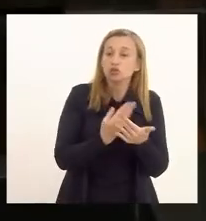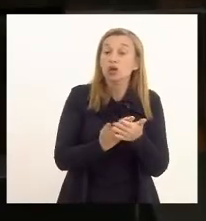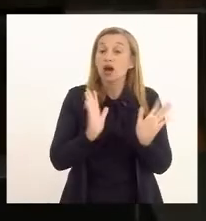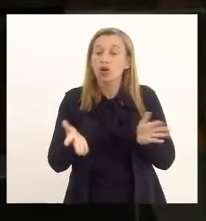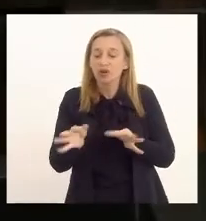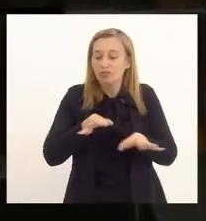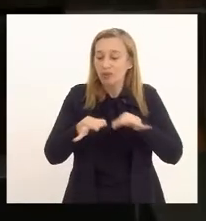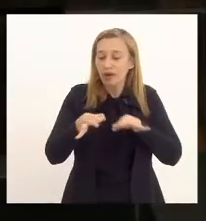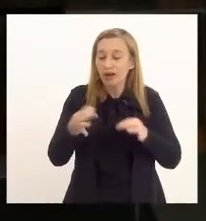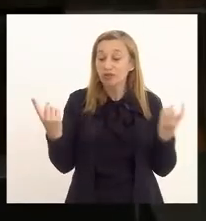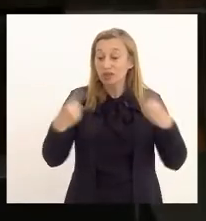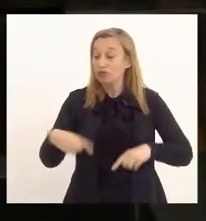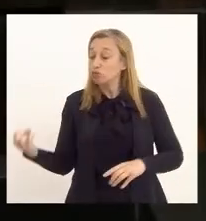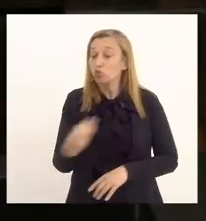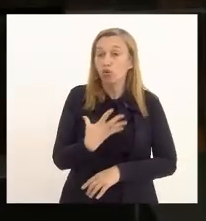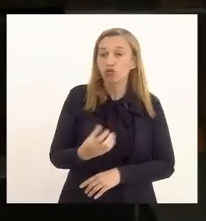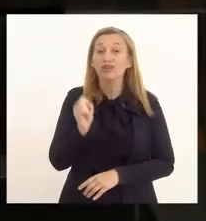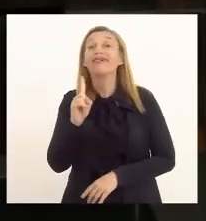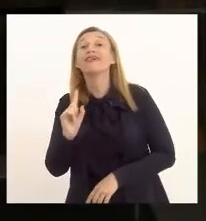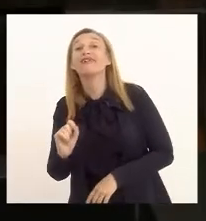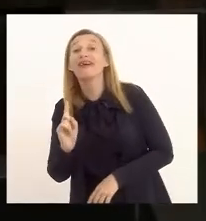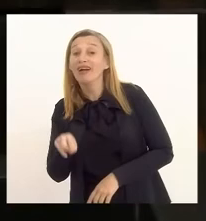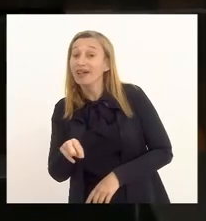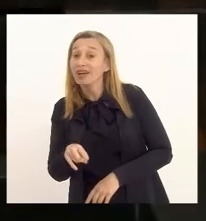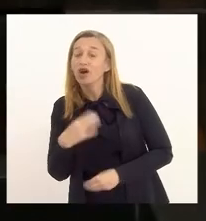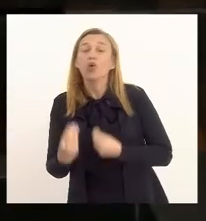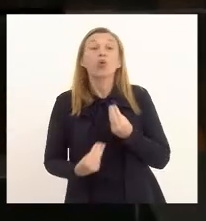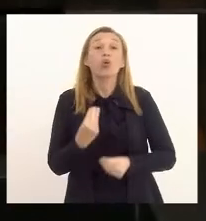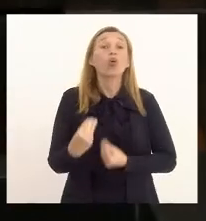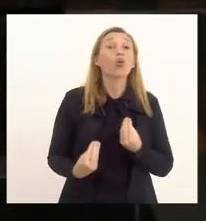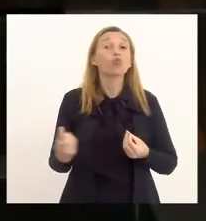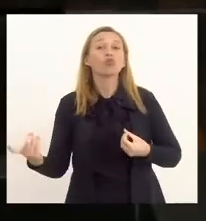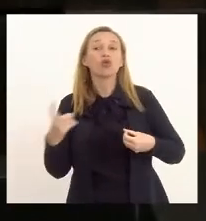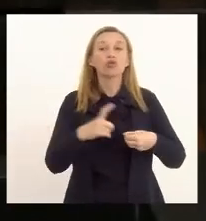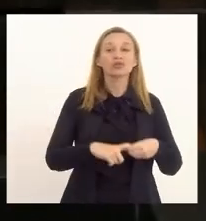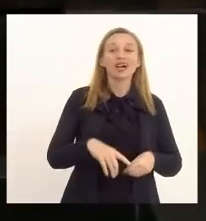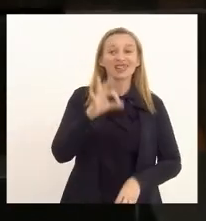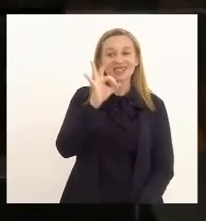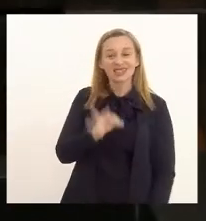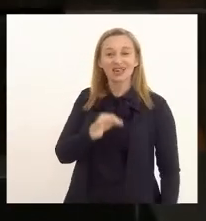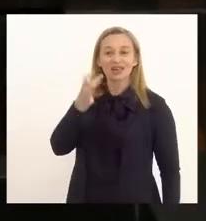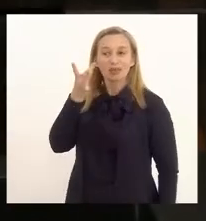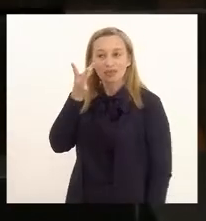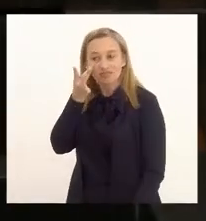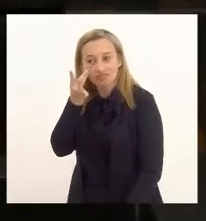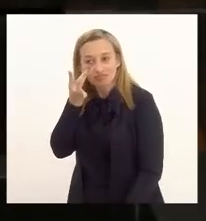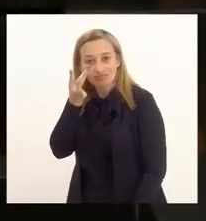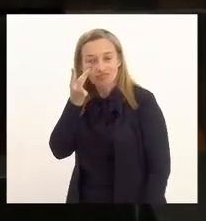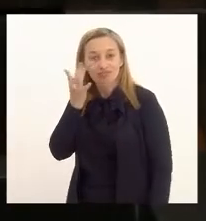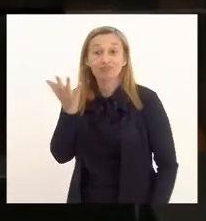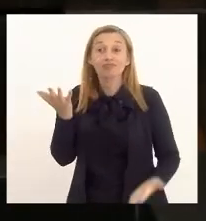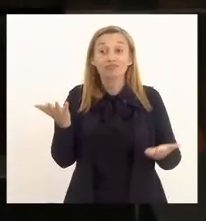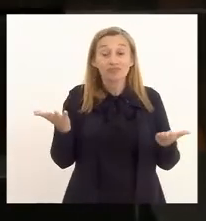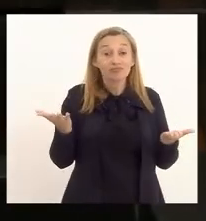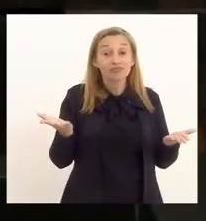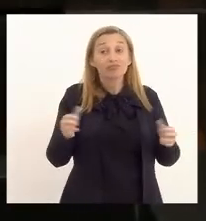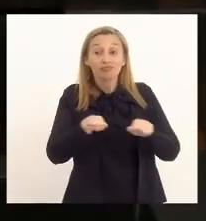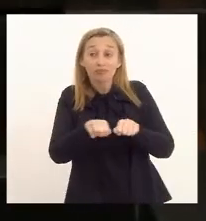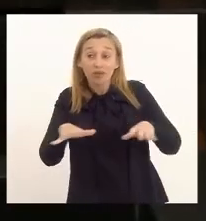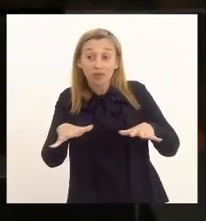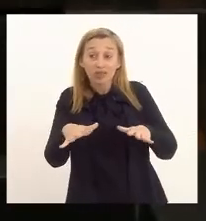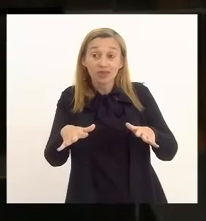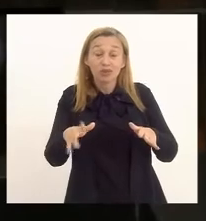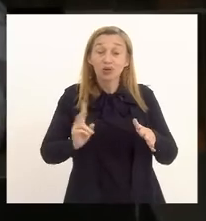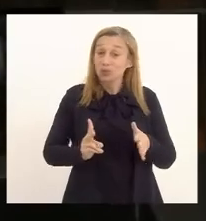preparar para um novo desafio, que é como voltar plenamente às atividades presenciais, ainda com uma pandemia em